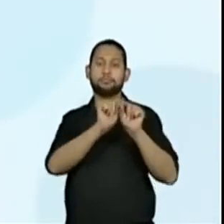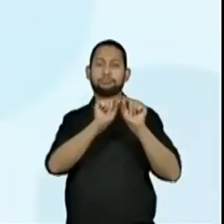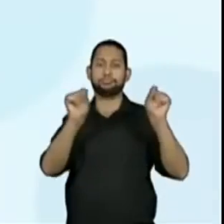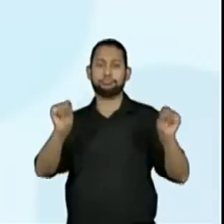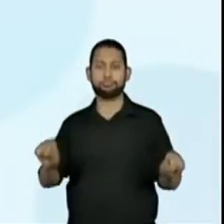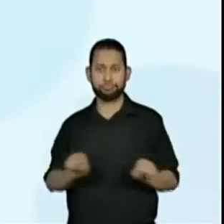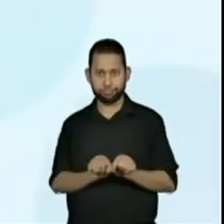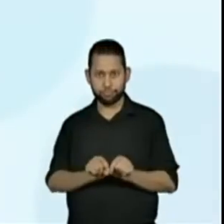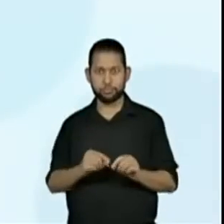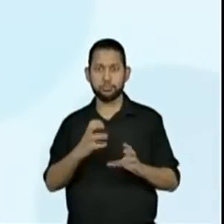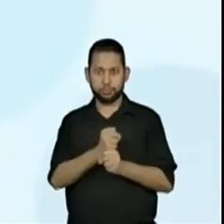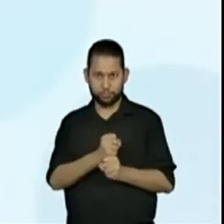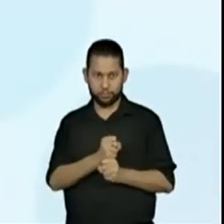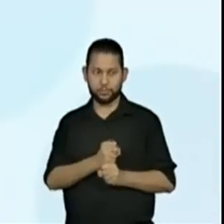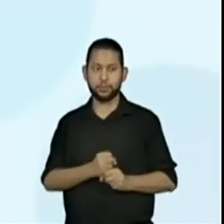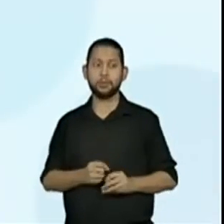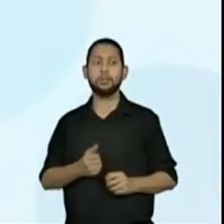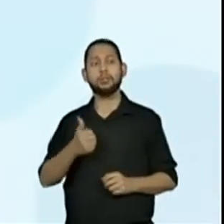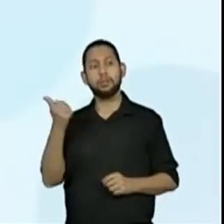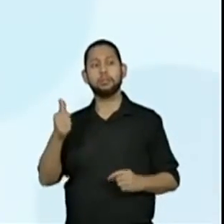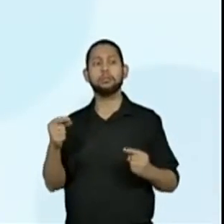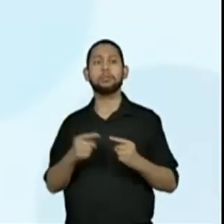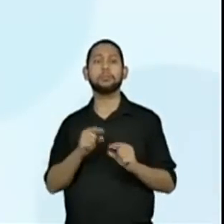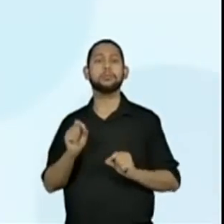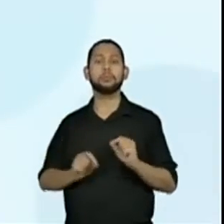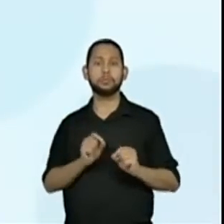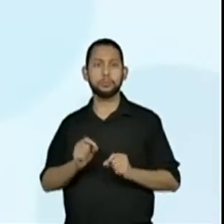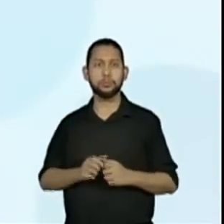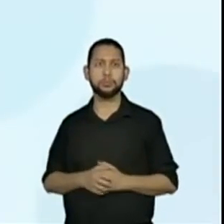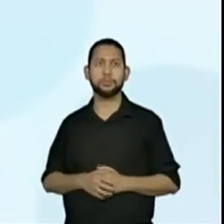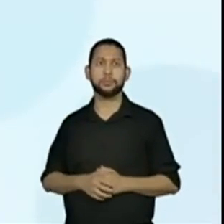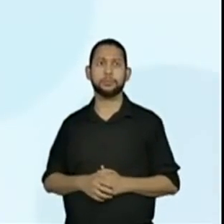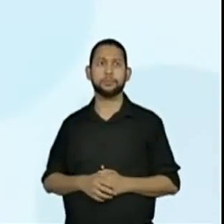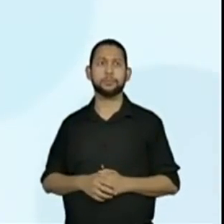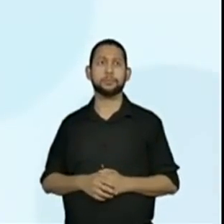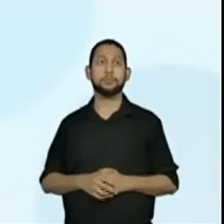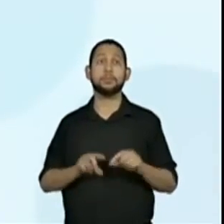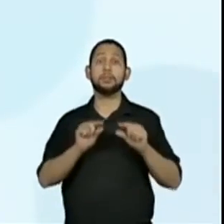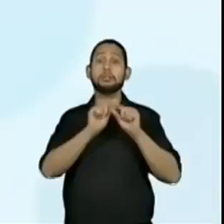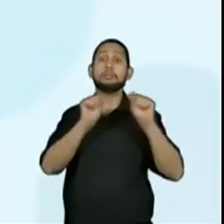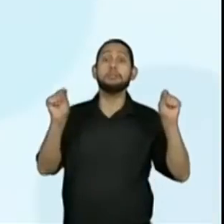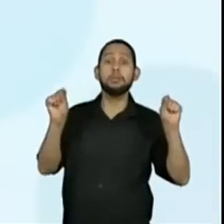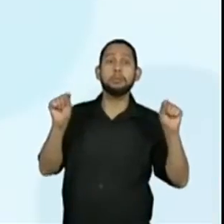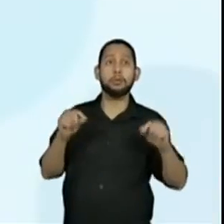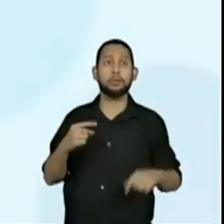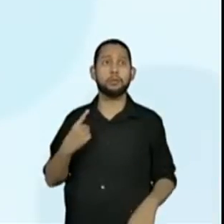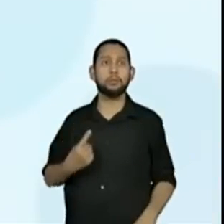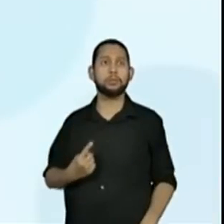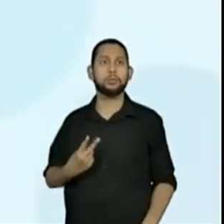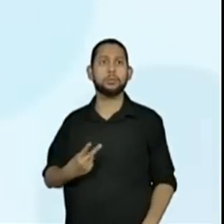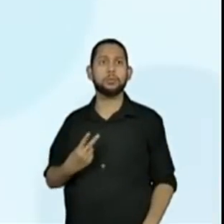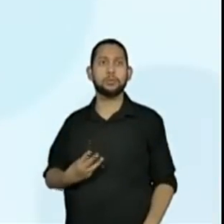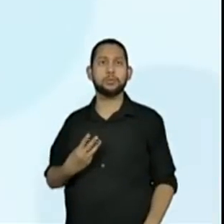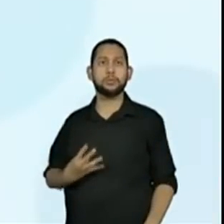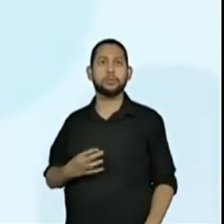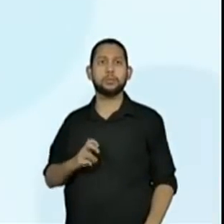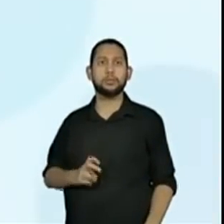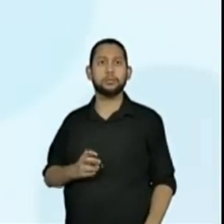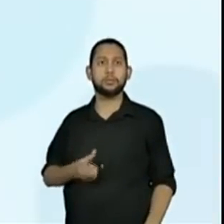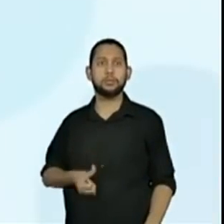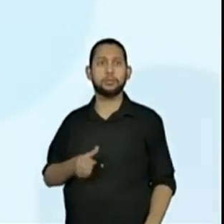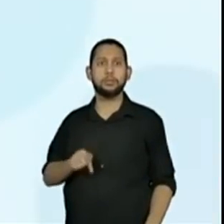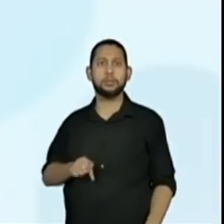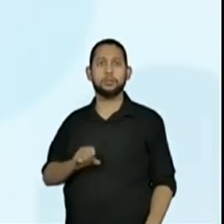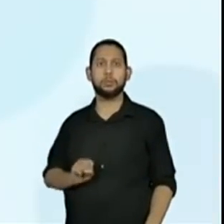aí Qual medida aqui em cima ou embaixo 1 2 3 4 5 6